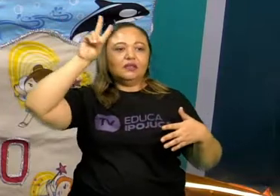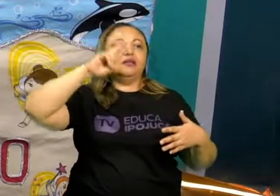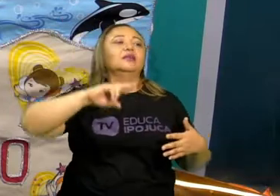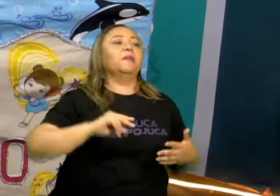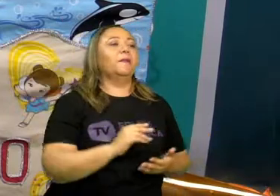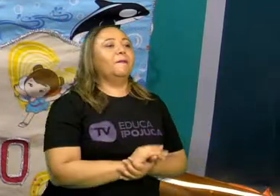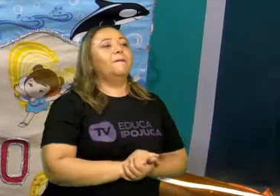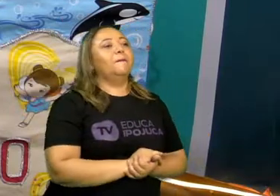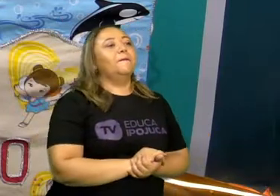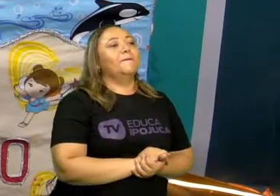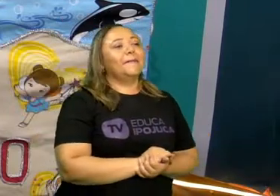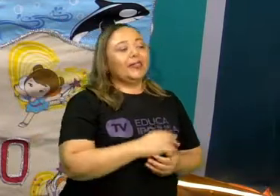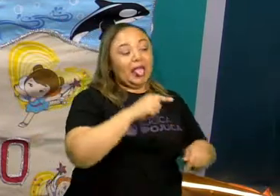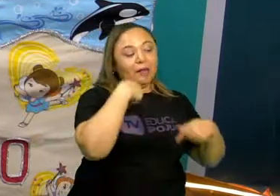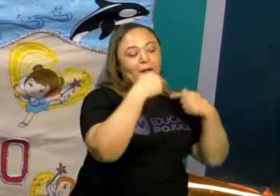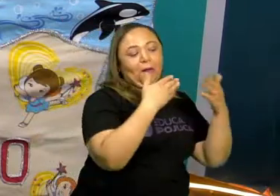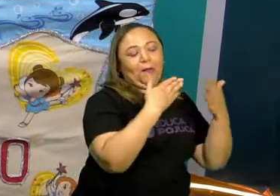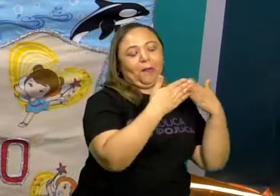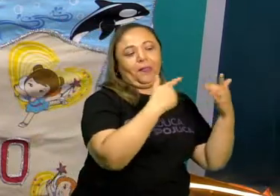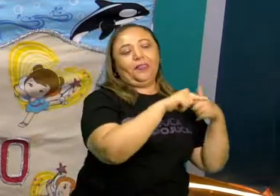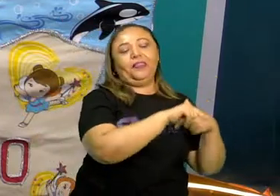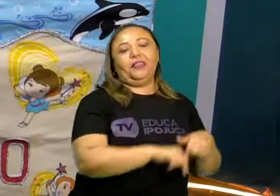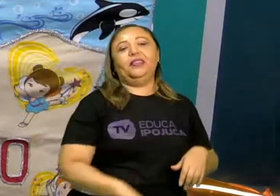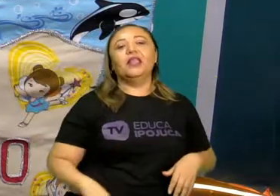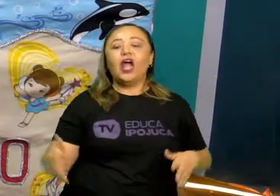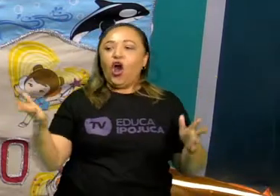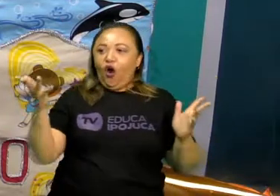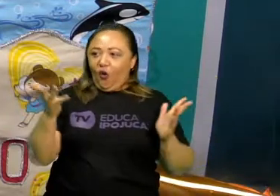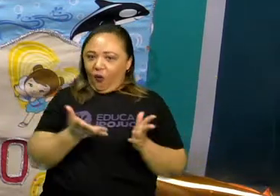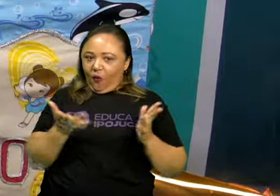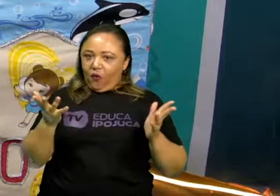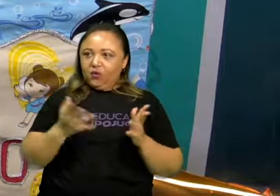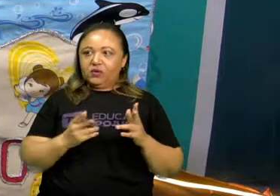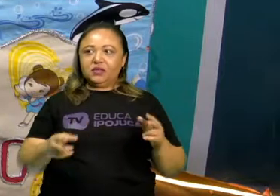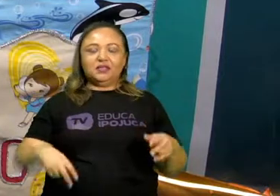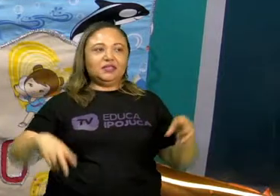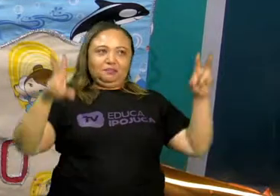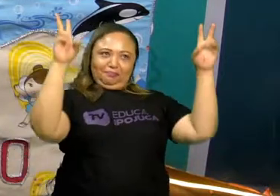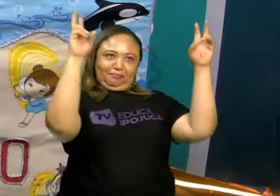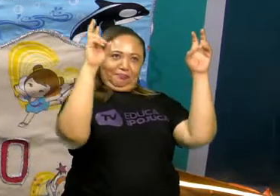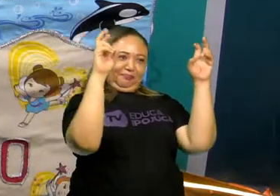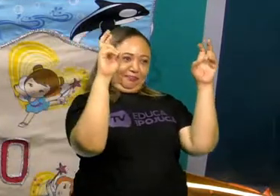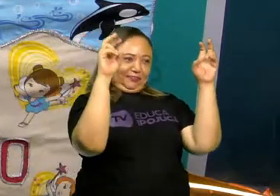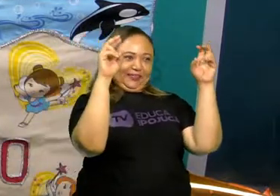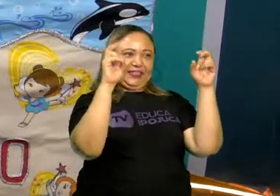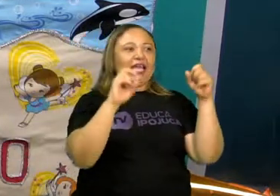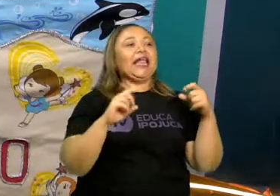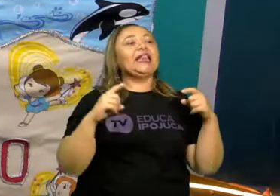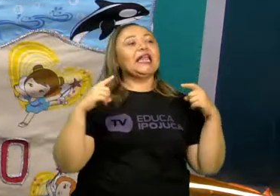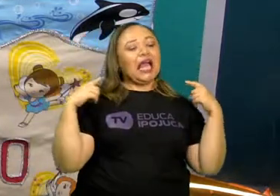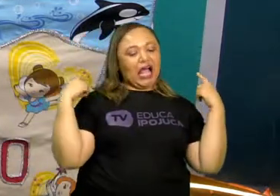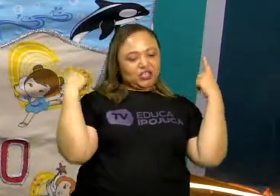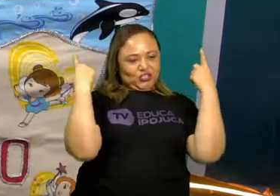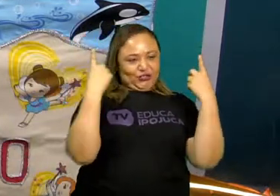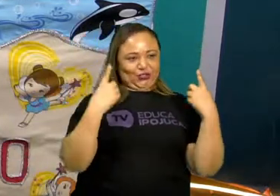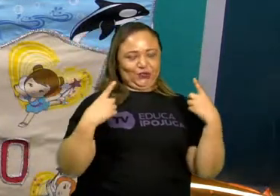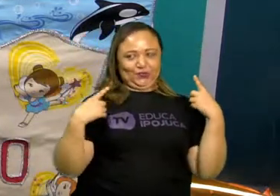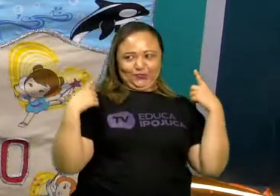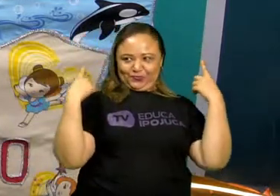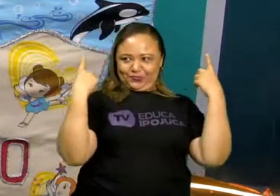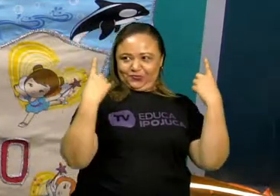conversa com leiturinha. E a nossa história de hoje, leiturinha, é a história, criançada, de